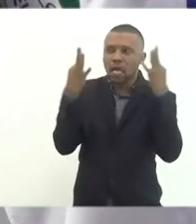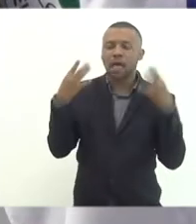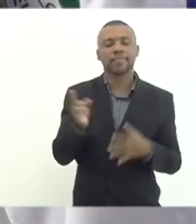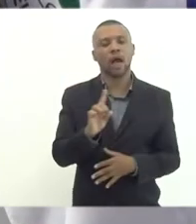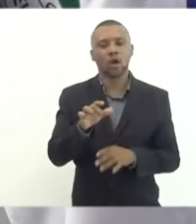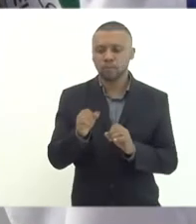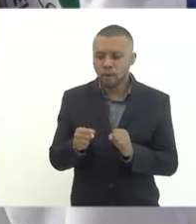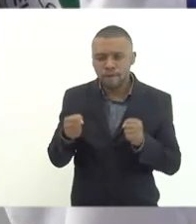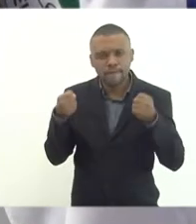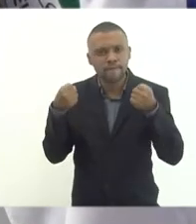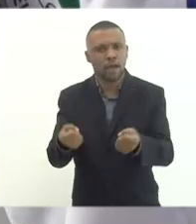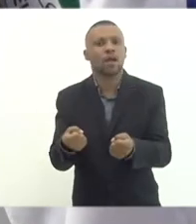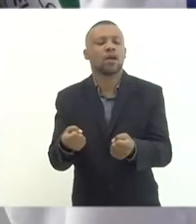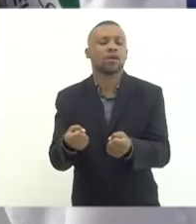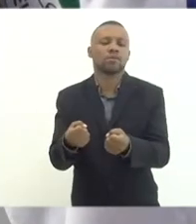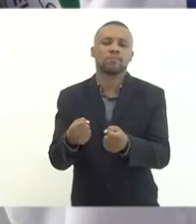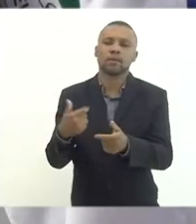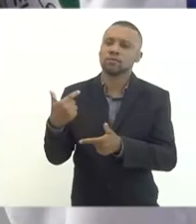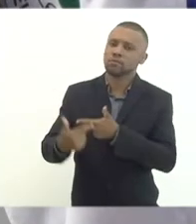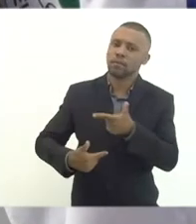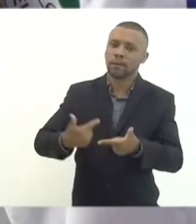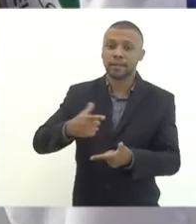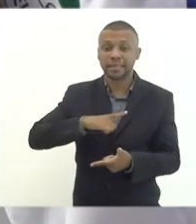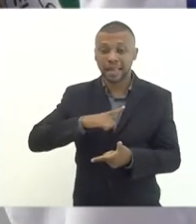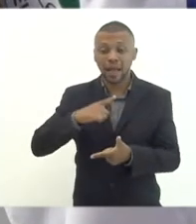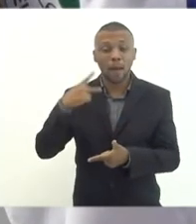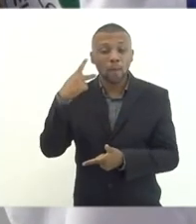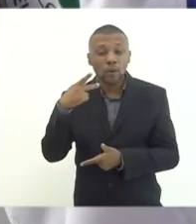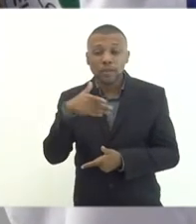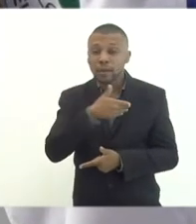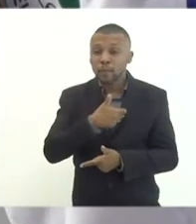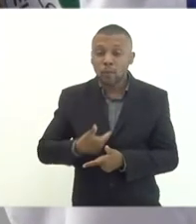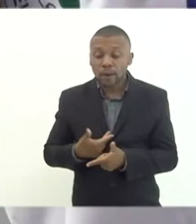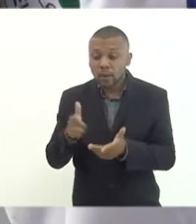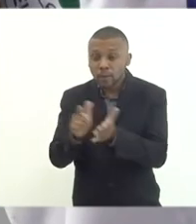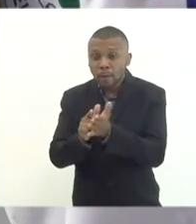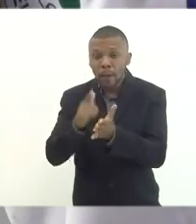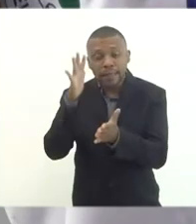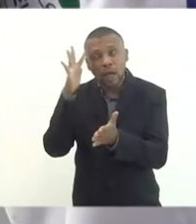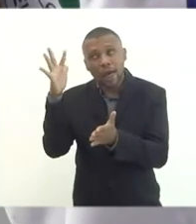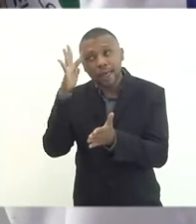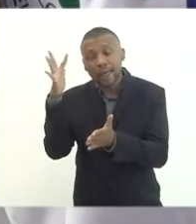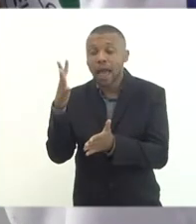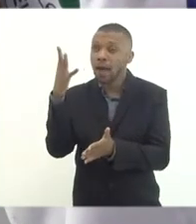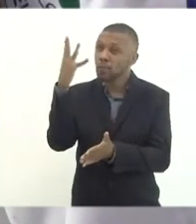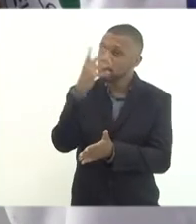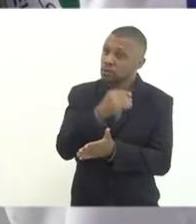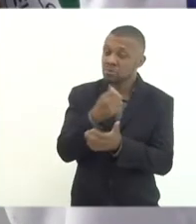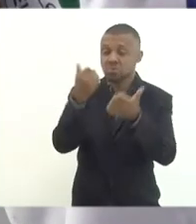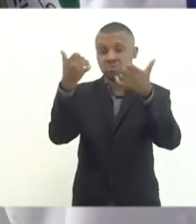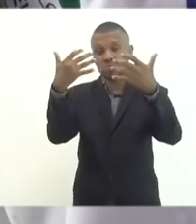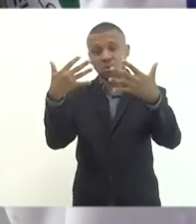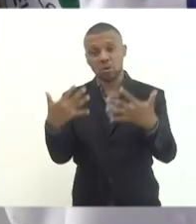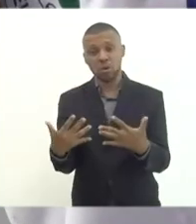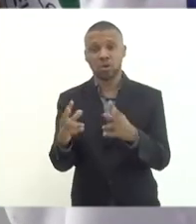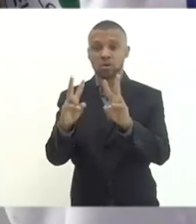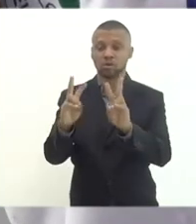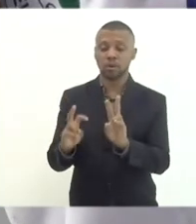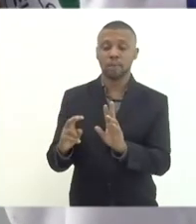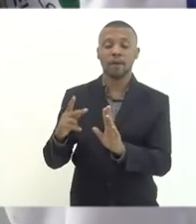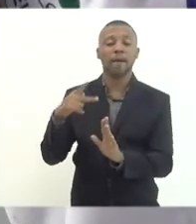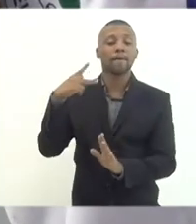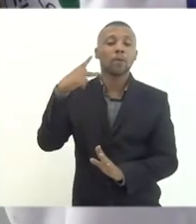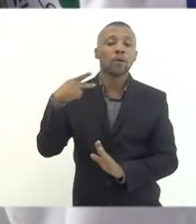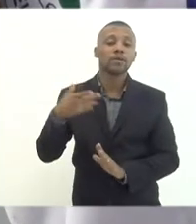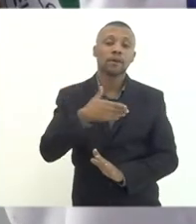em tirar políticas públicas do Papel O que é falo é fácil é até bonito você fala de políticas públicas Mas